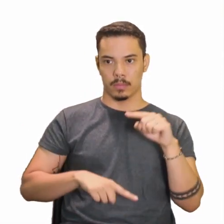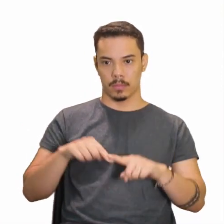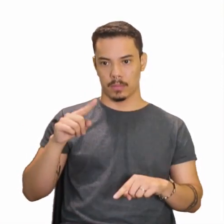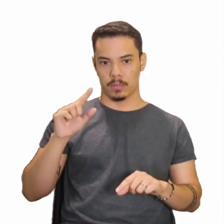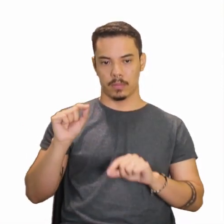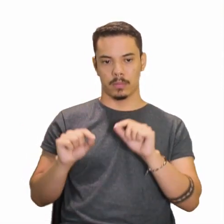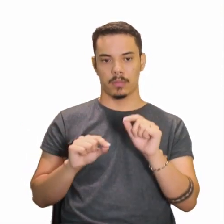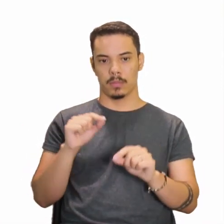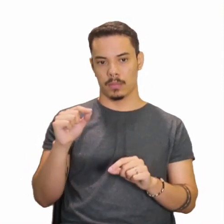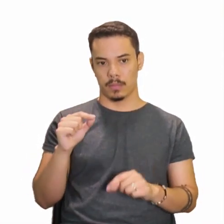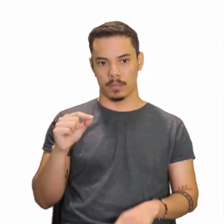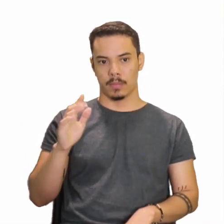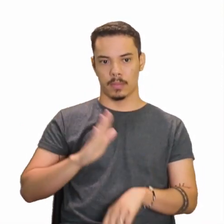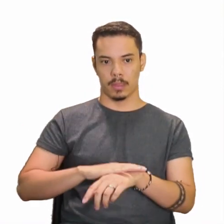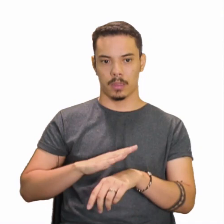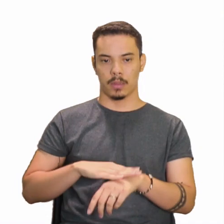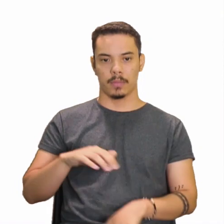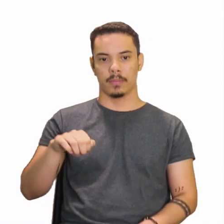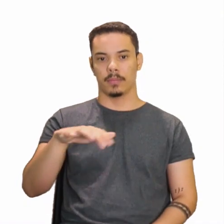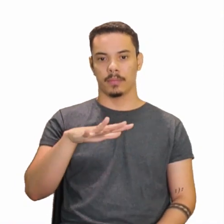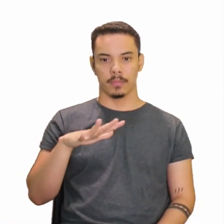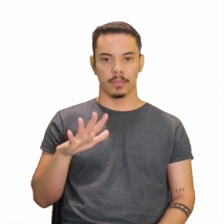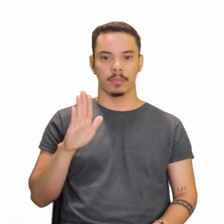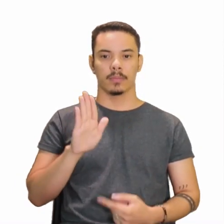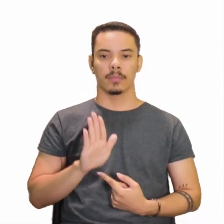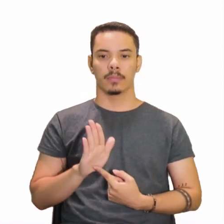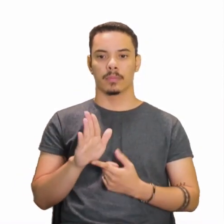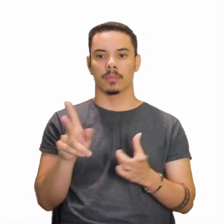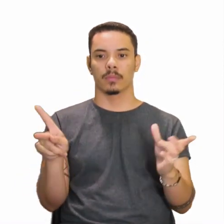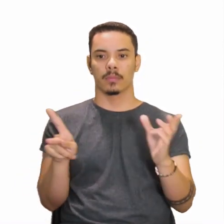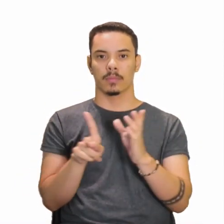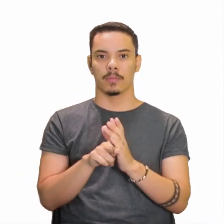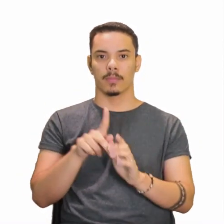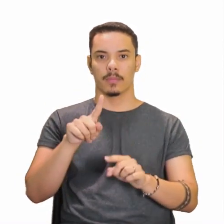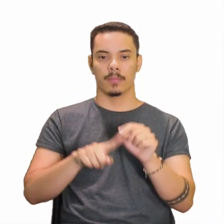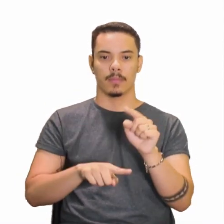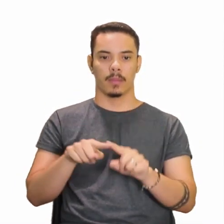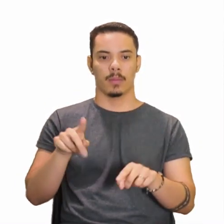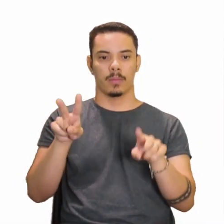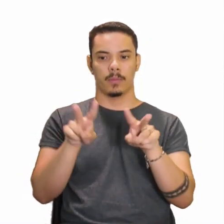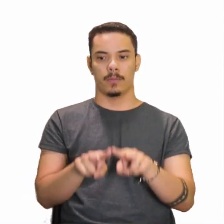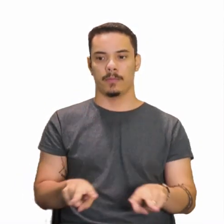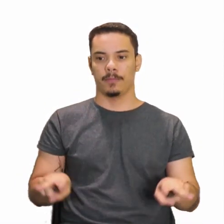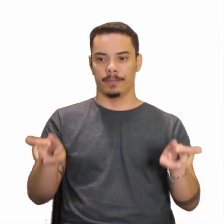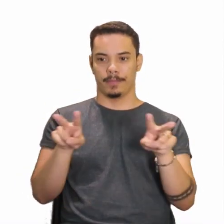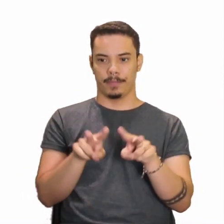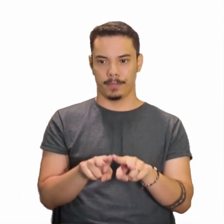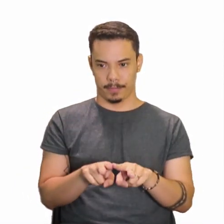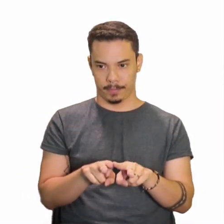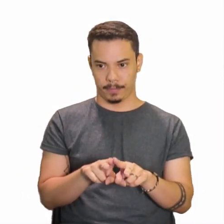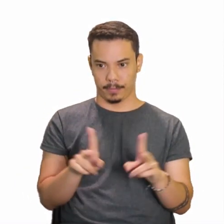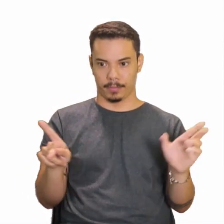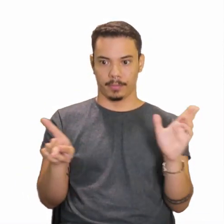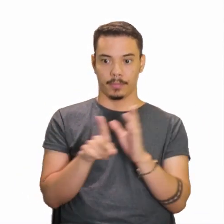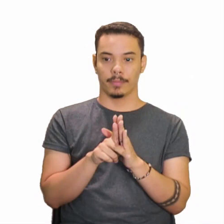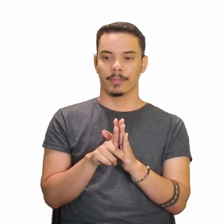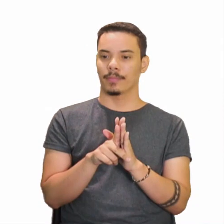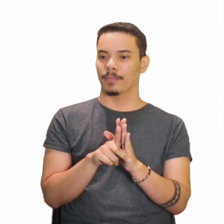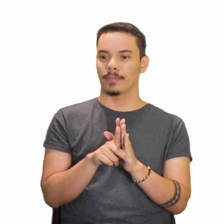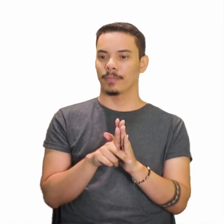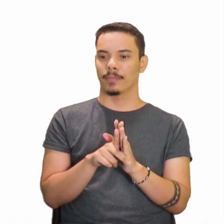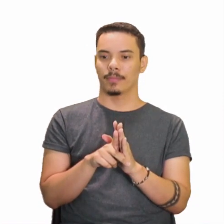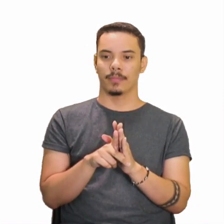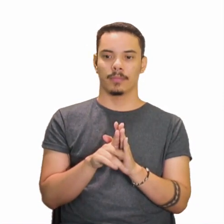o tempo e o espaço. Esses são indicados pelo próprio elemento visual, tá? Ou seja,